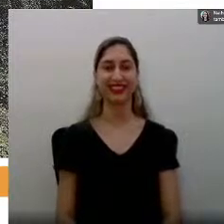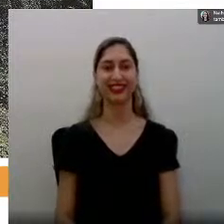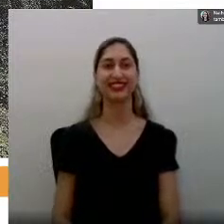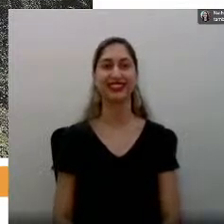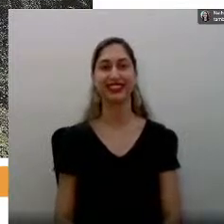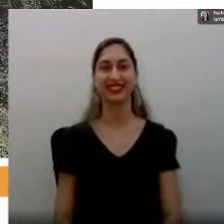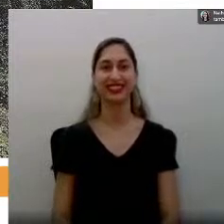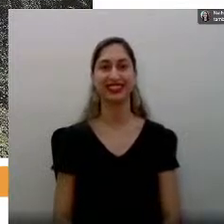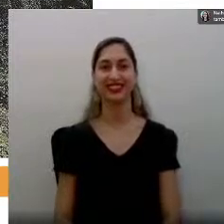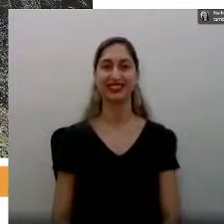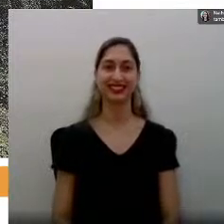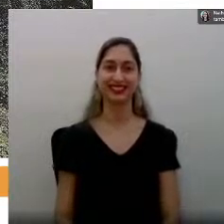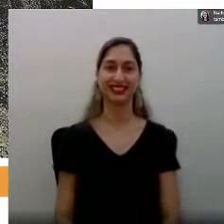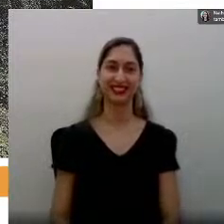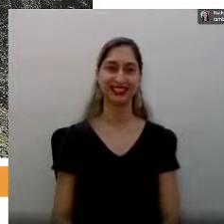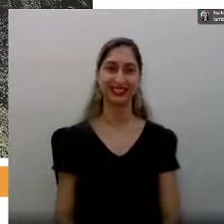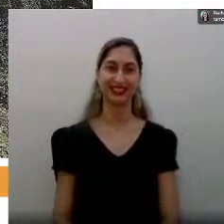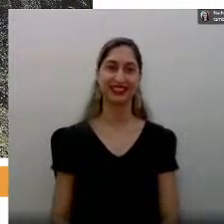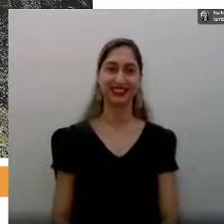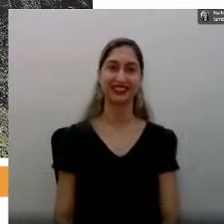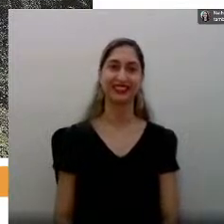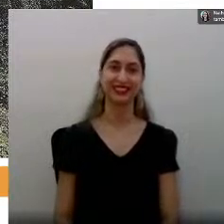peraí se